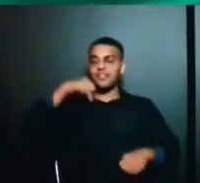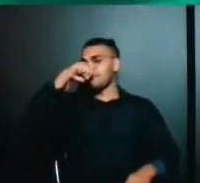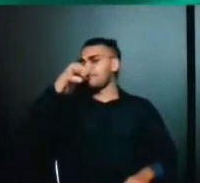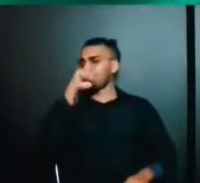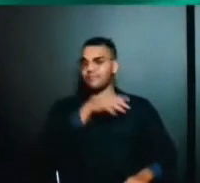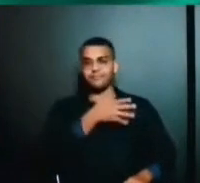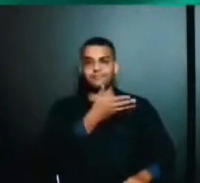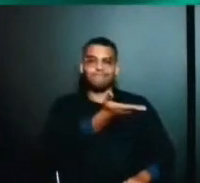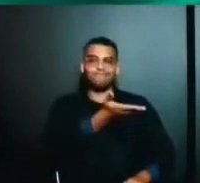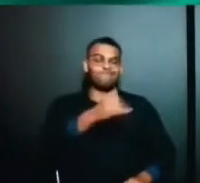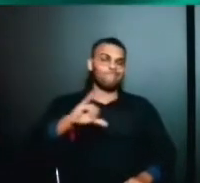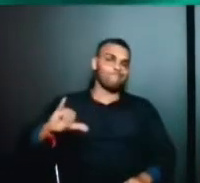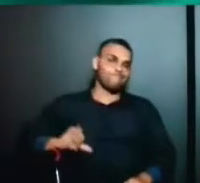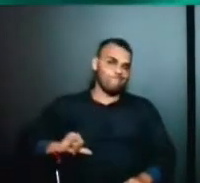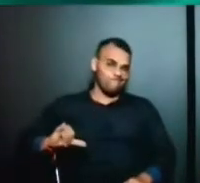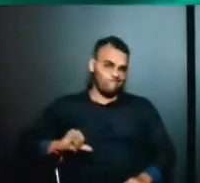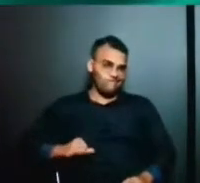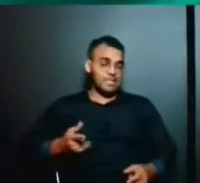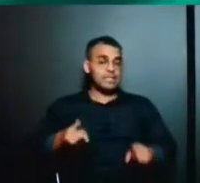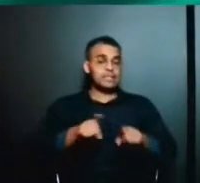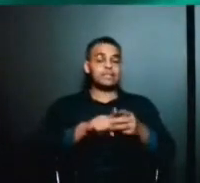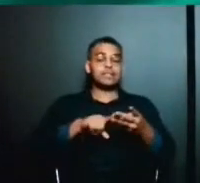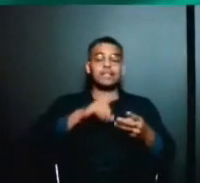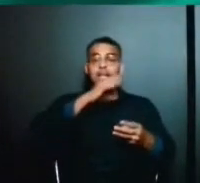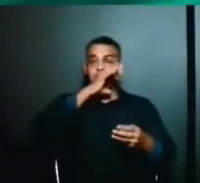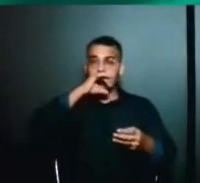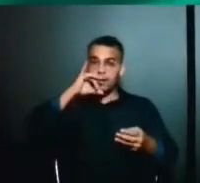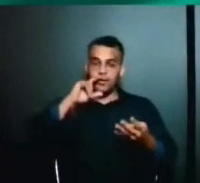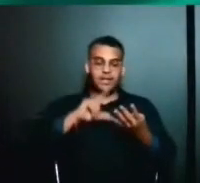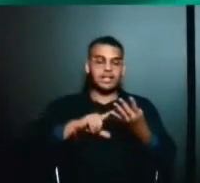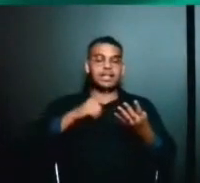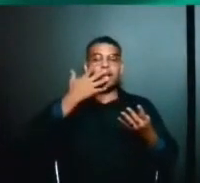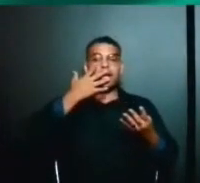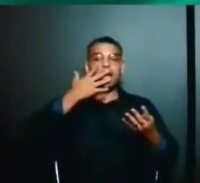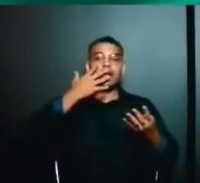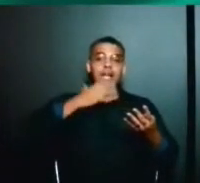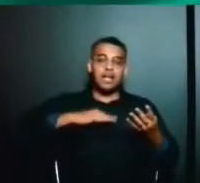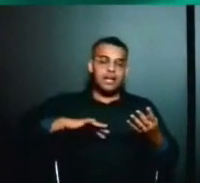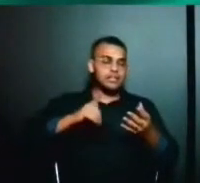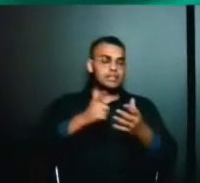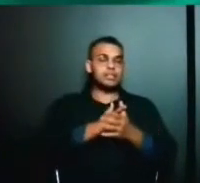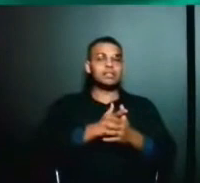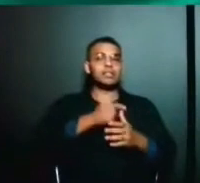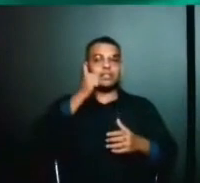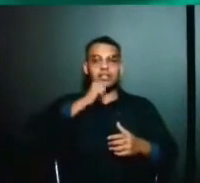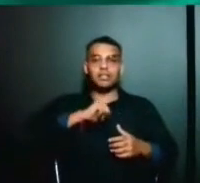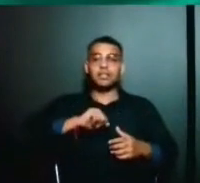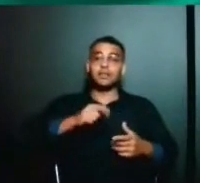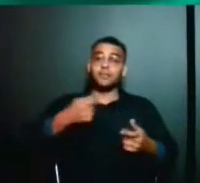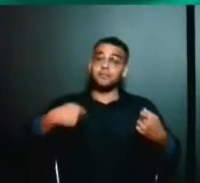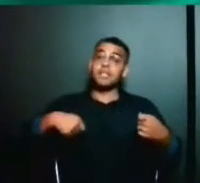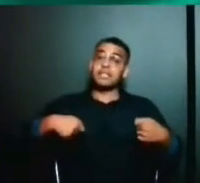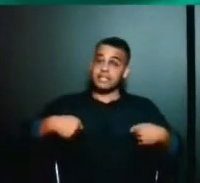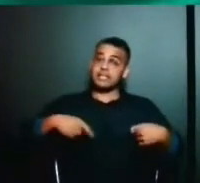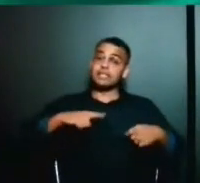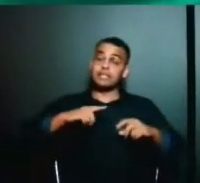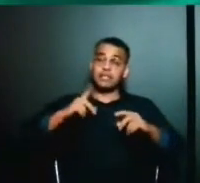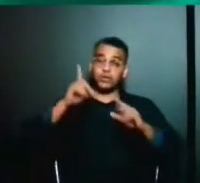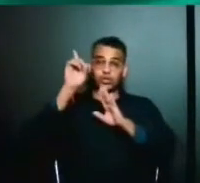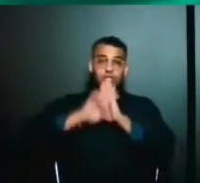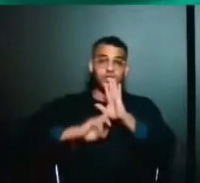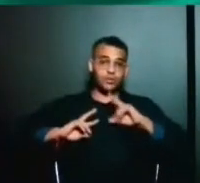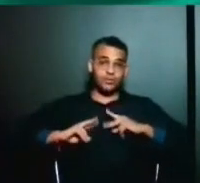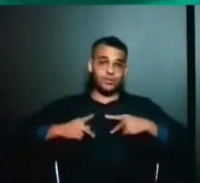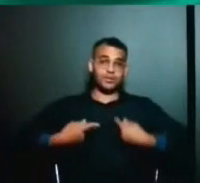terríveis, né? Idosos, crianças, adolescentes, mulheres, de todos. Direitos humanos para todos, né?